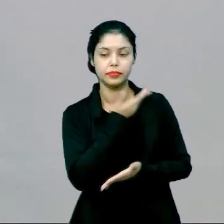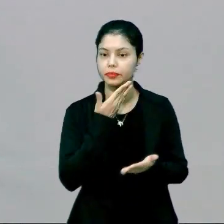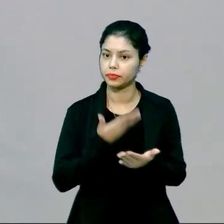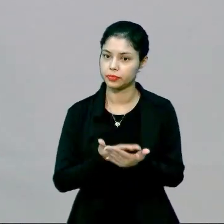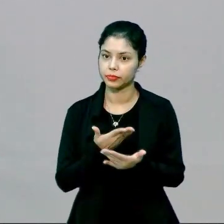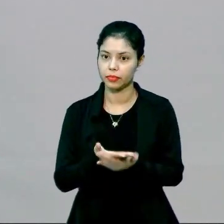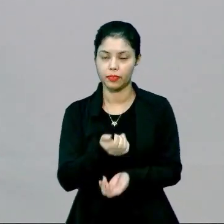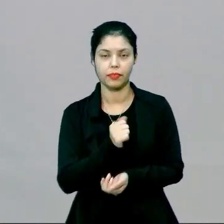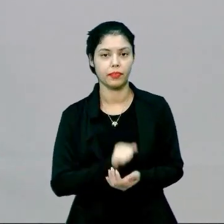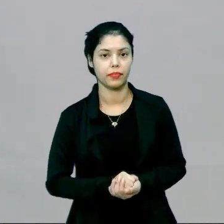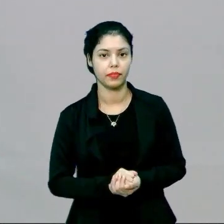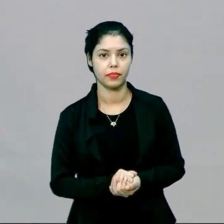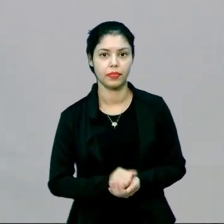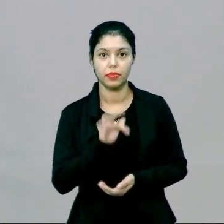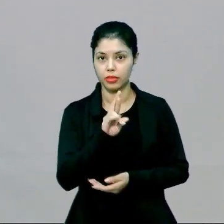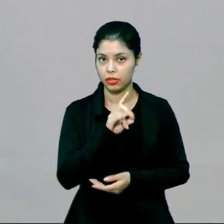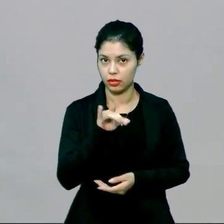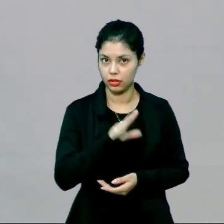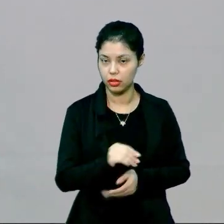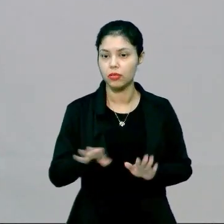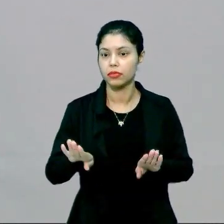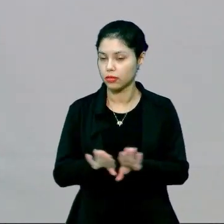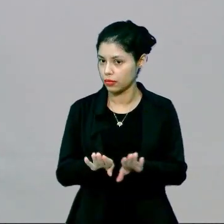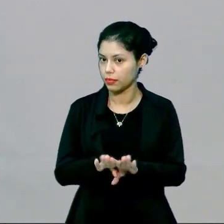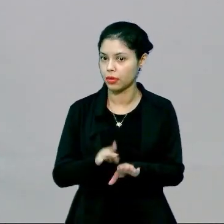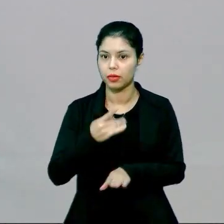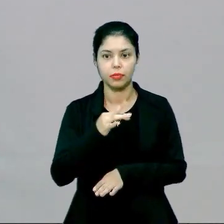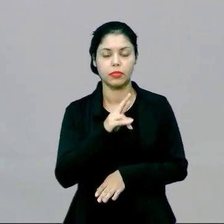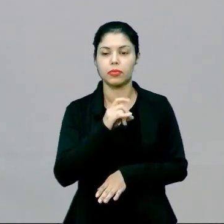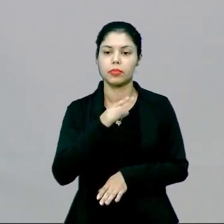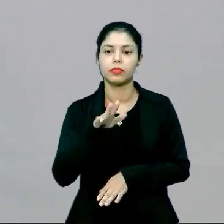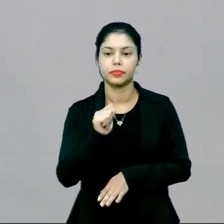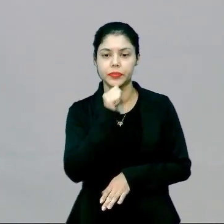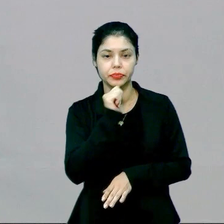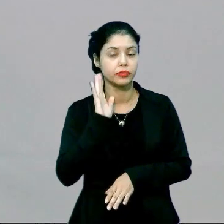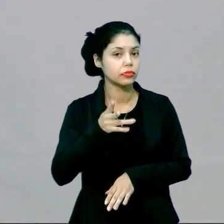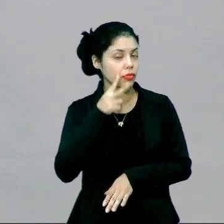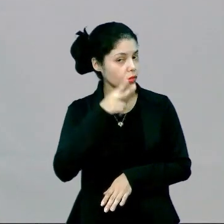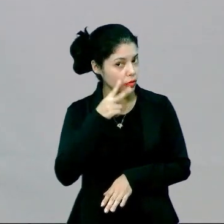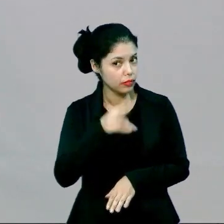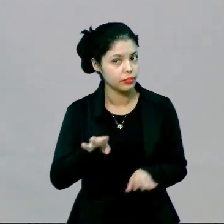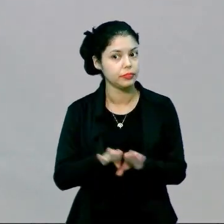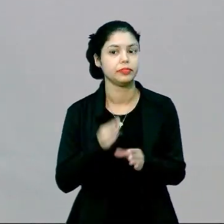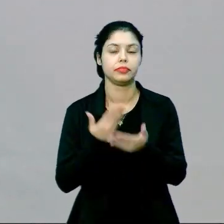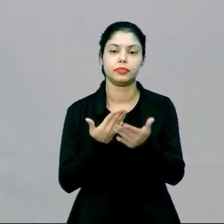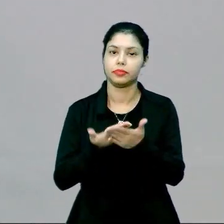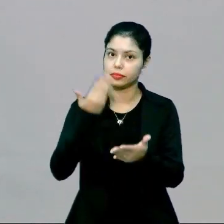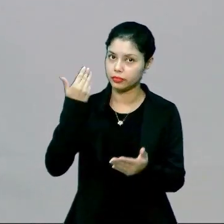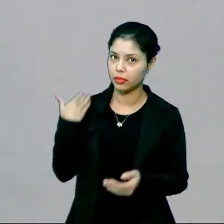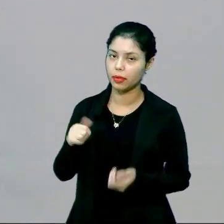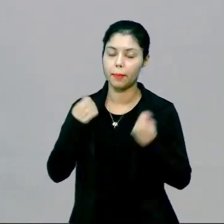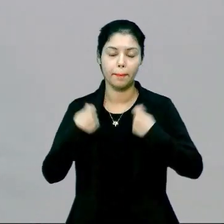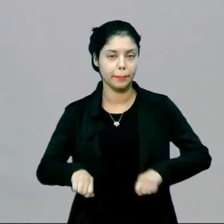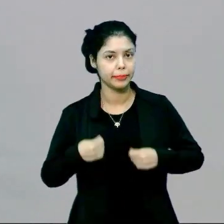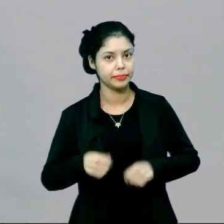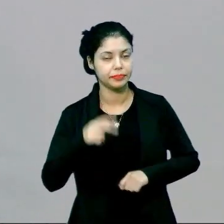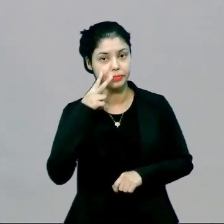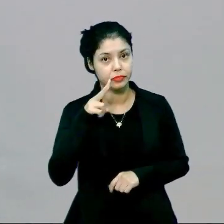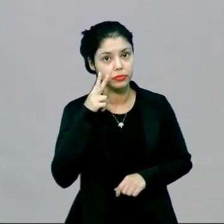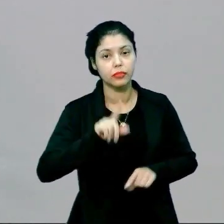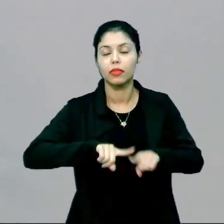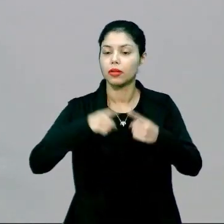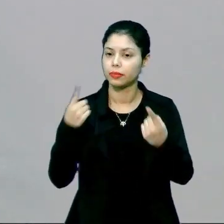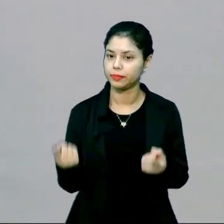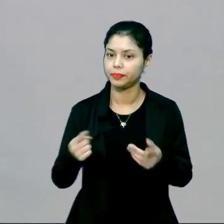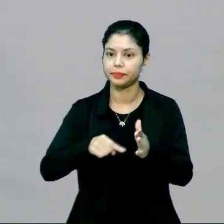estudaremos razão e proporção. Nós já vimos esse conteúdo na nossa aula anterior, mas precisamos ver mais